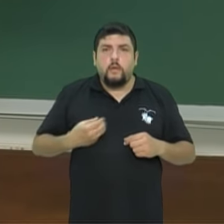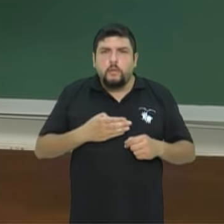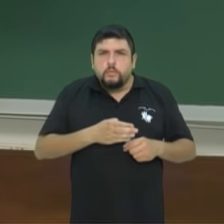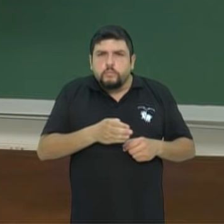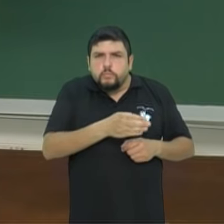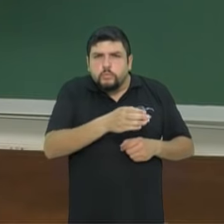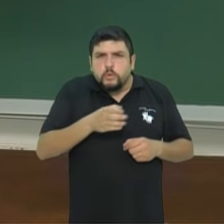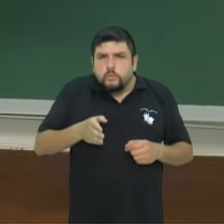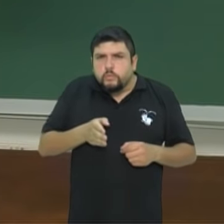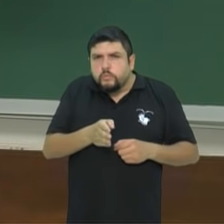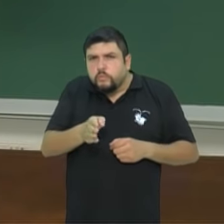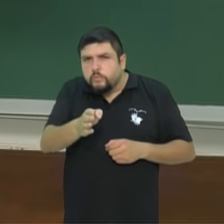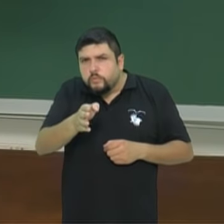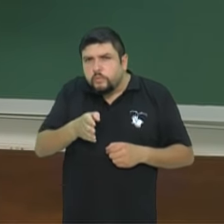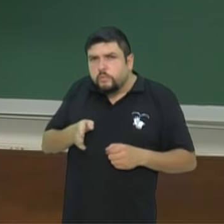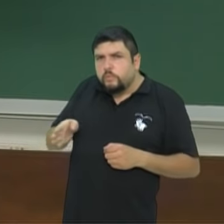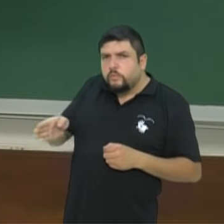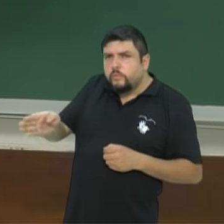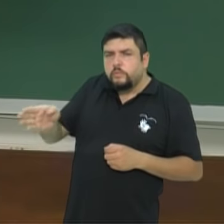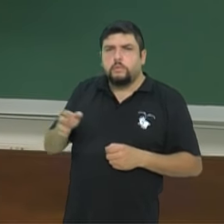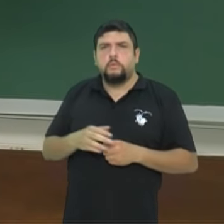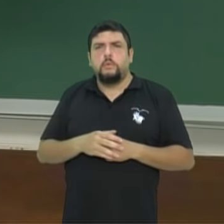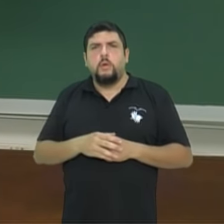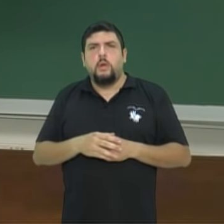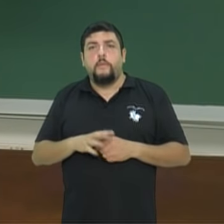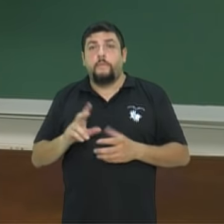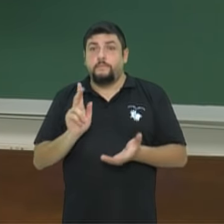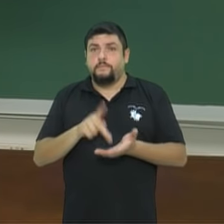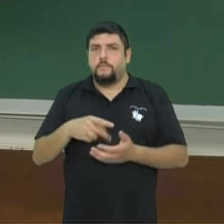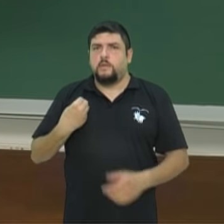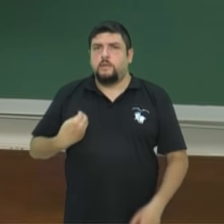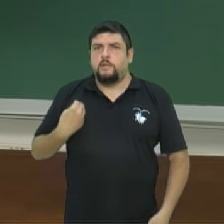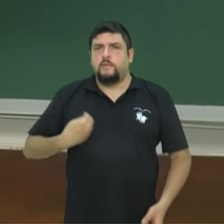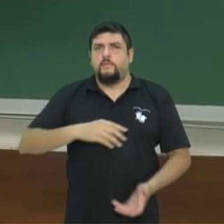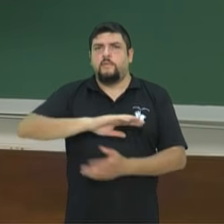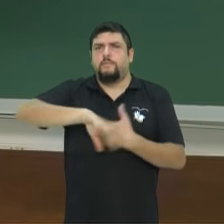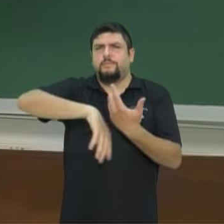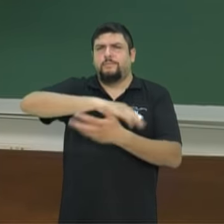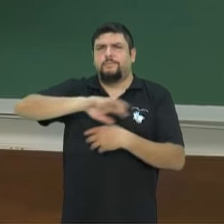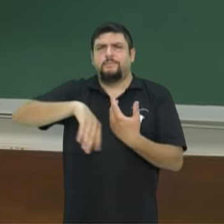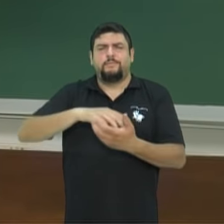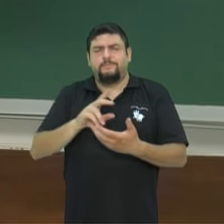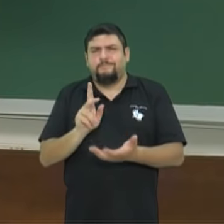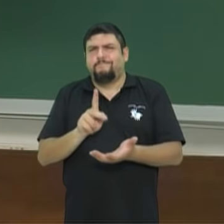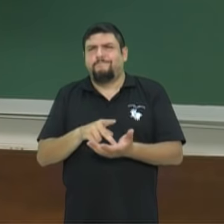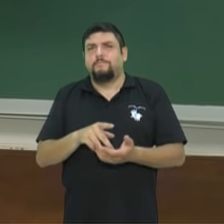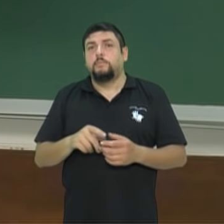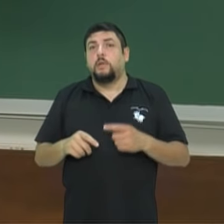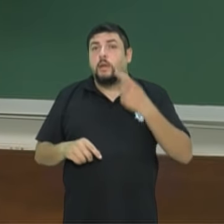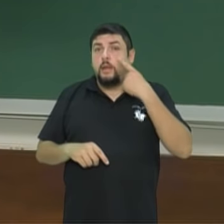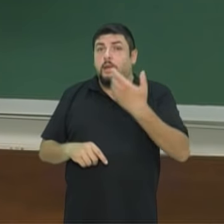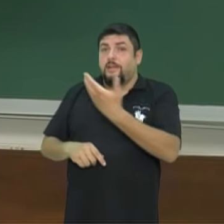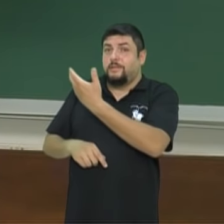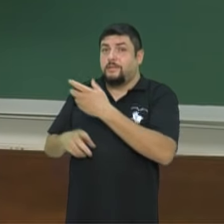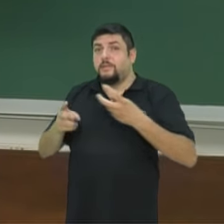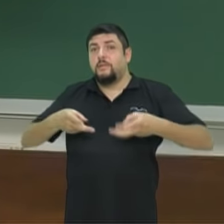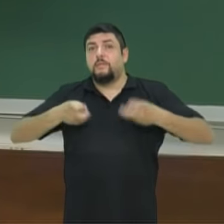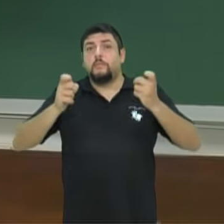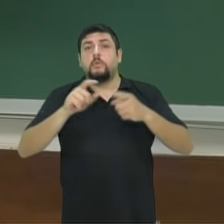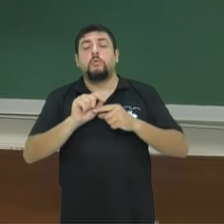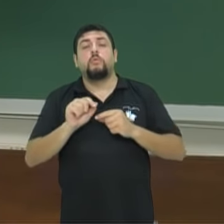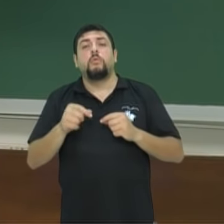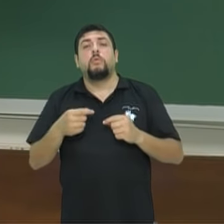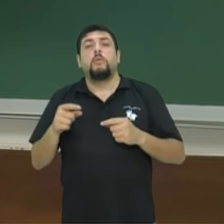meio complicado, né? A vida da Mafalda parece que está meio bagunçada, né? A gente tem aí nas imagens a